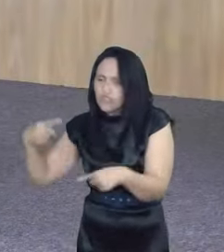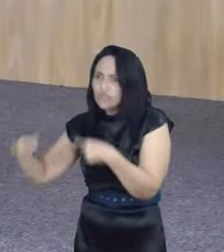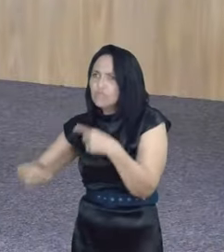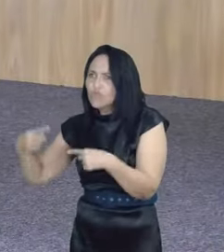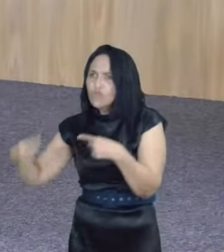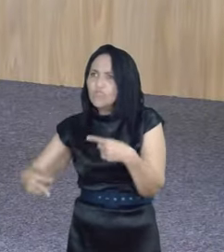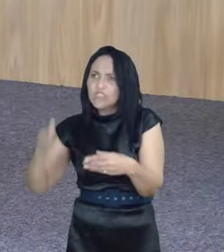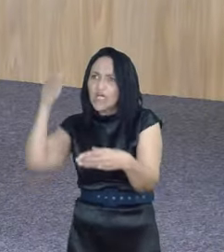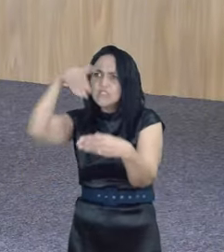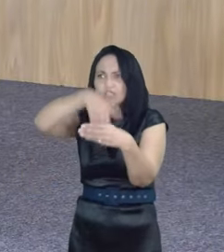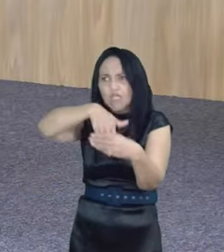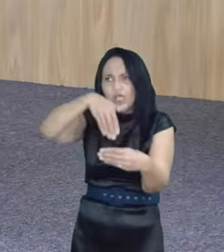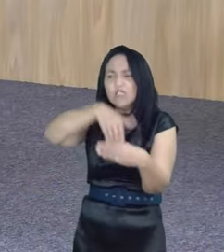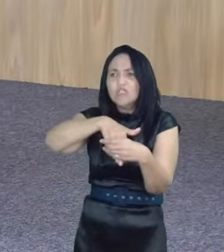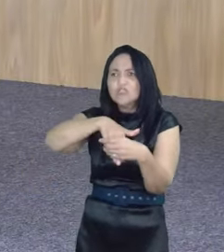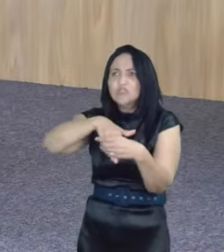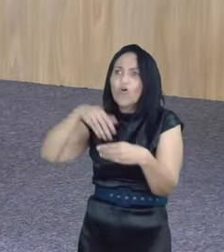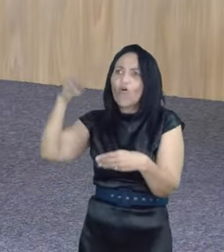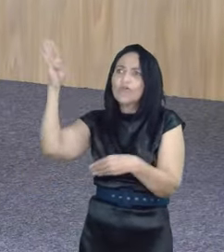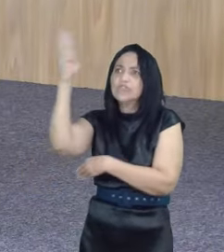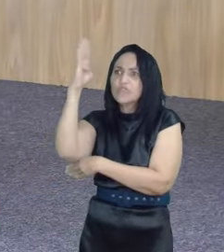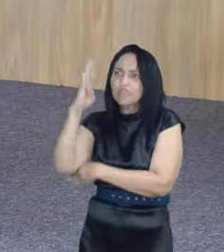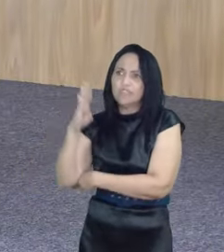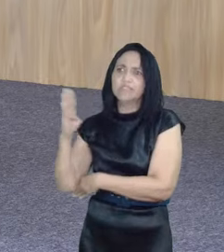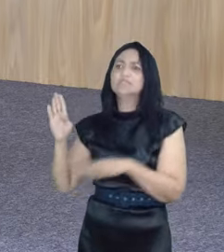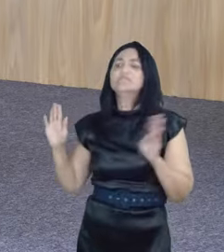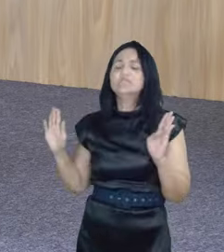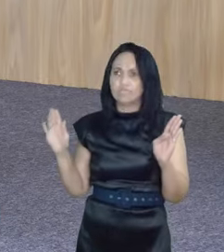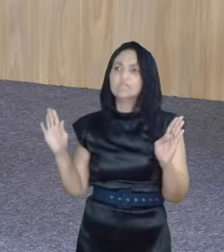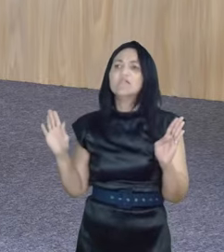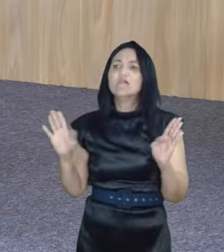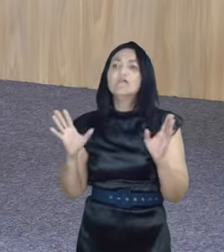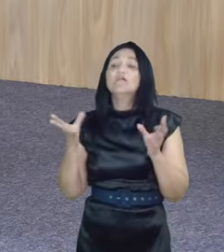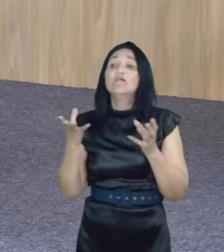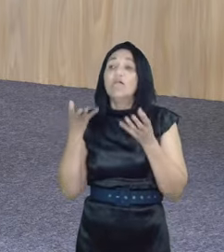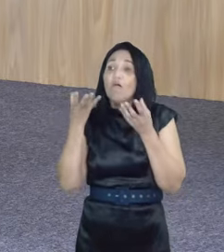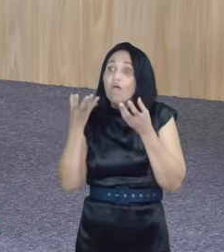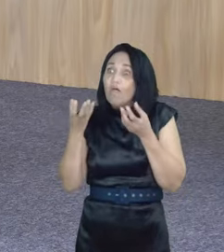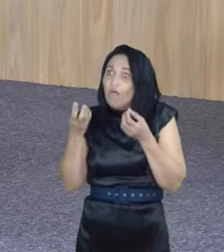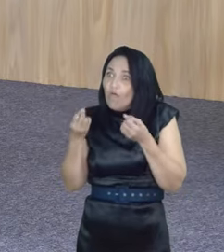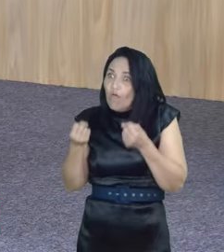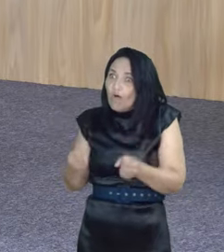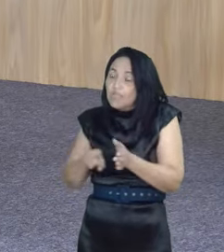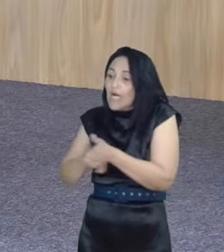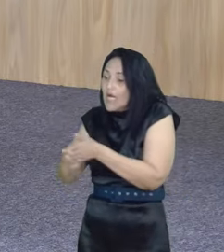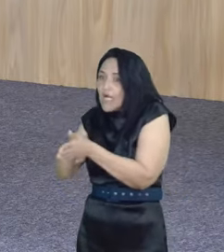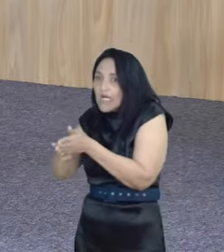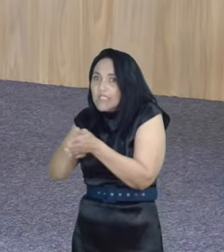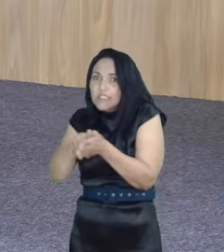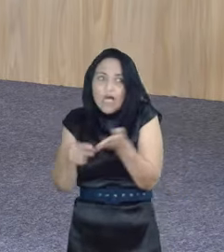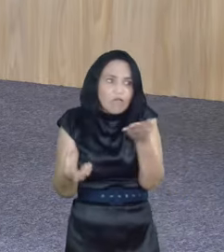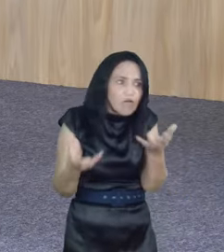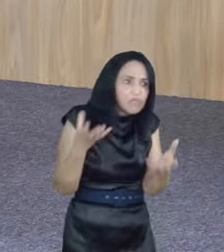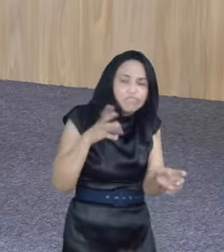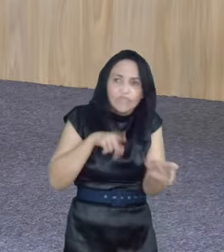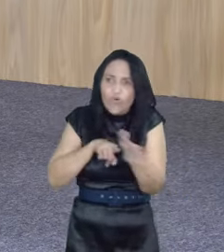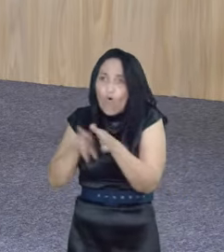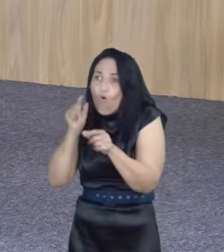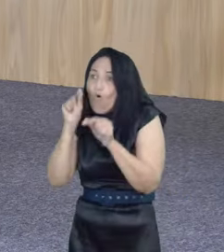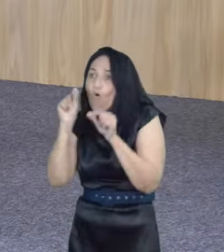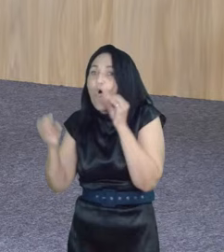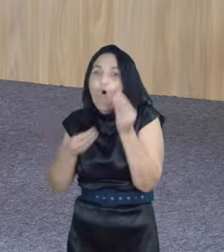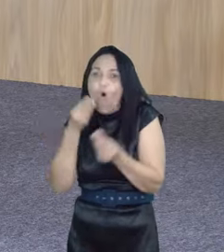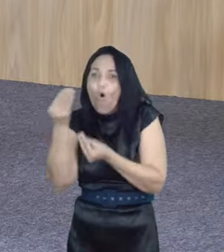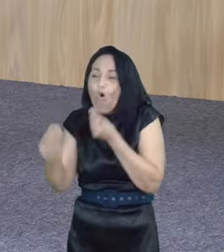ano em todo o país. Vamos fazer um balanço da mobilização com a secretária nacional de organização do PT, Sônia Braga. Bom